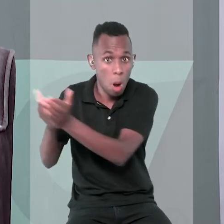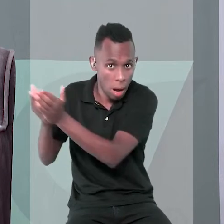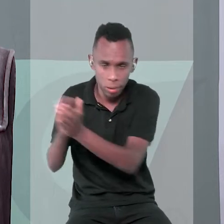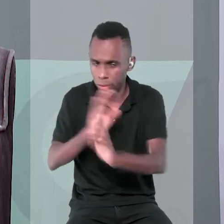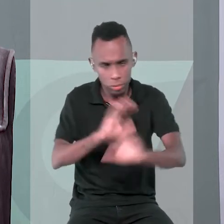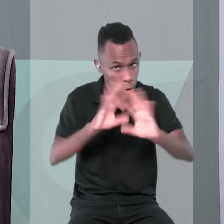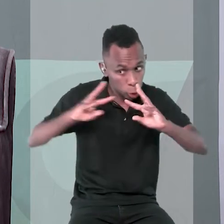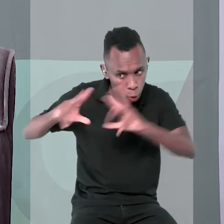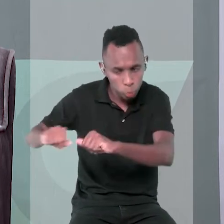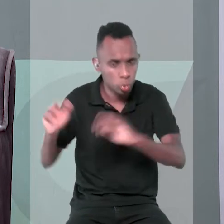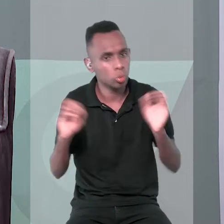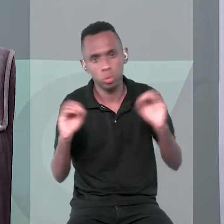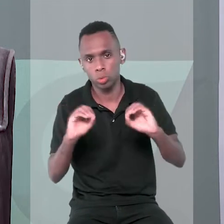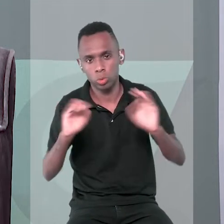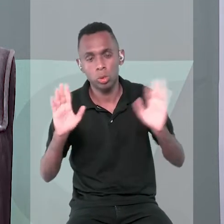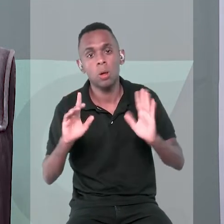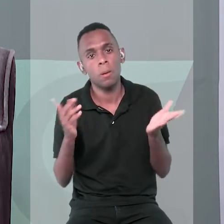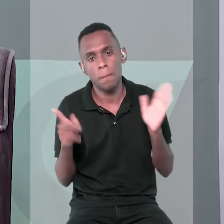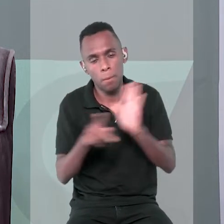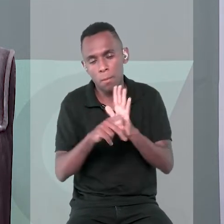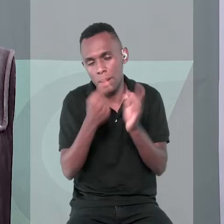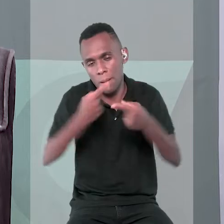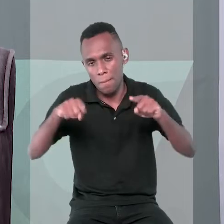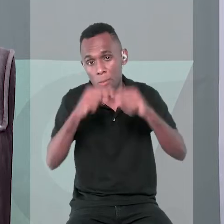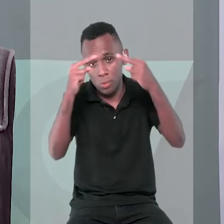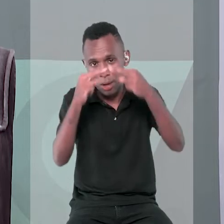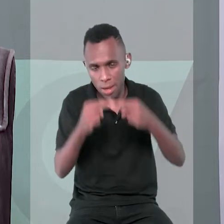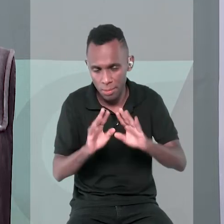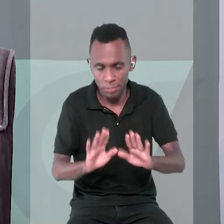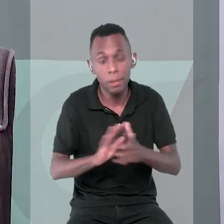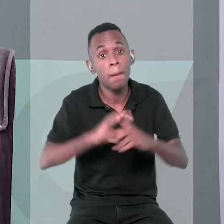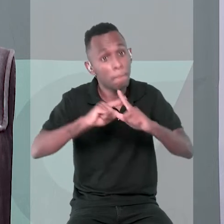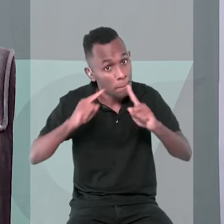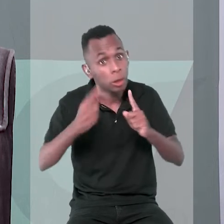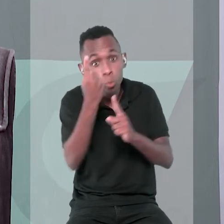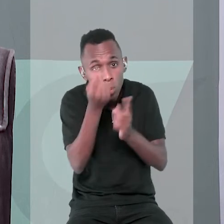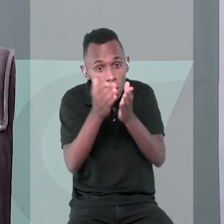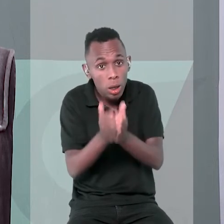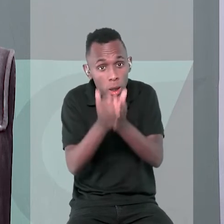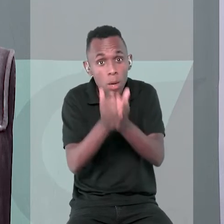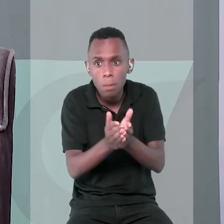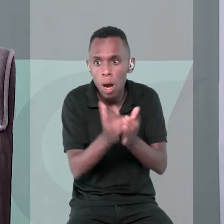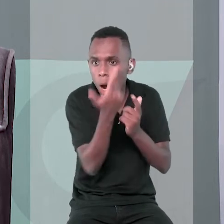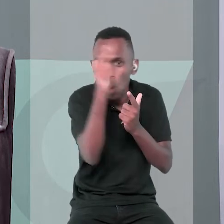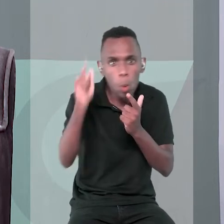40, não. Aí já é um exagerozinho da música, né? Da rima, para rimar. Mas elas queimaram uma e as outras foram embora.